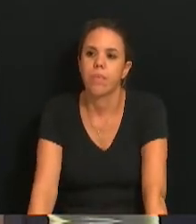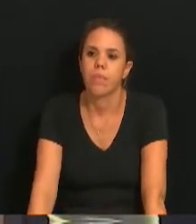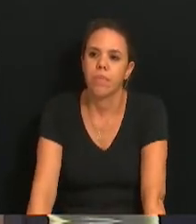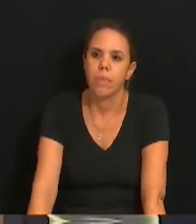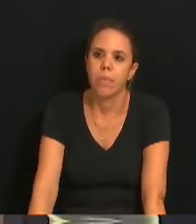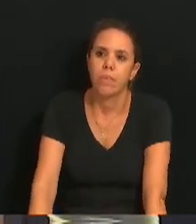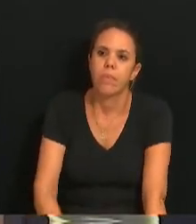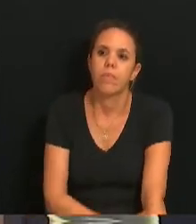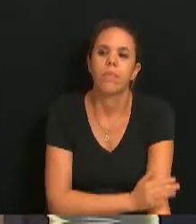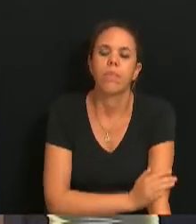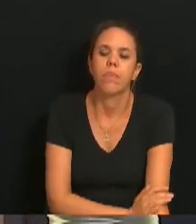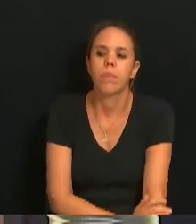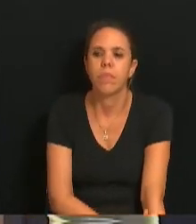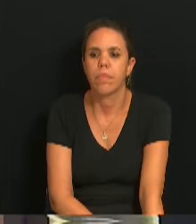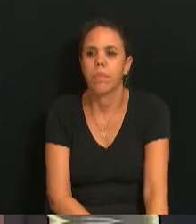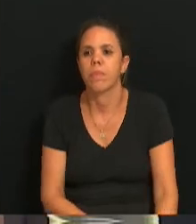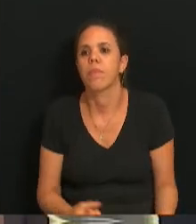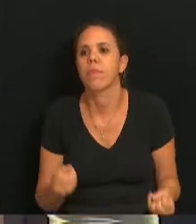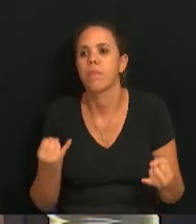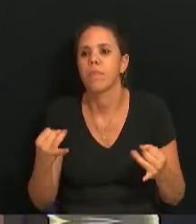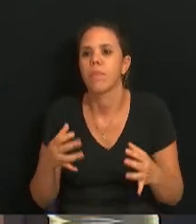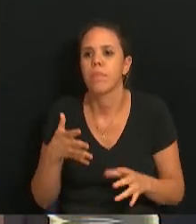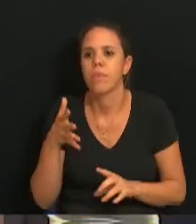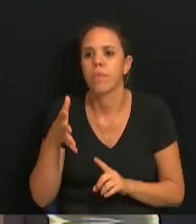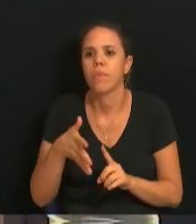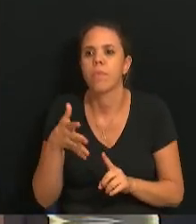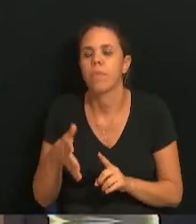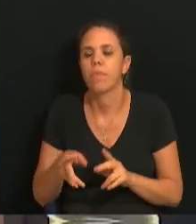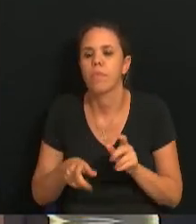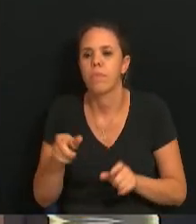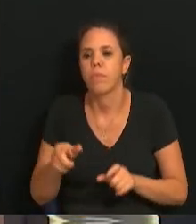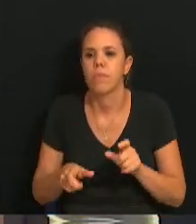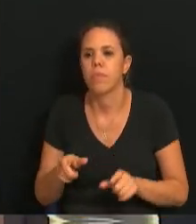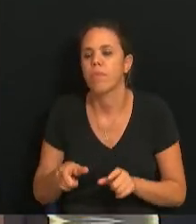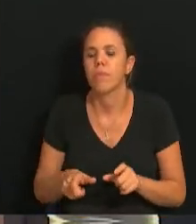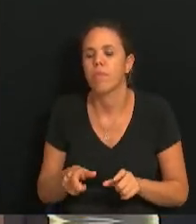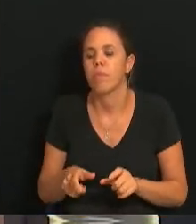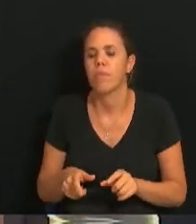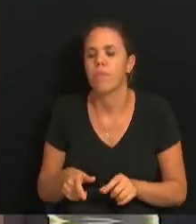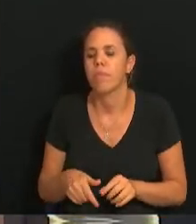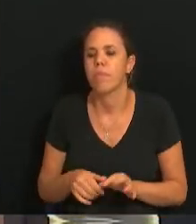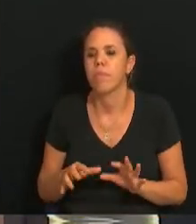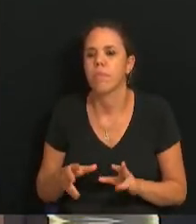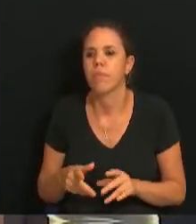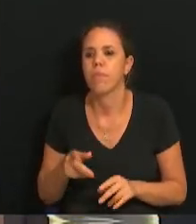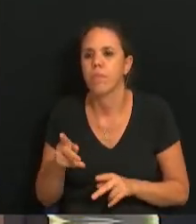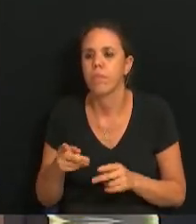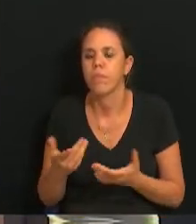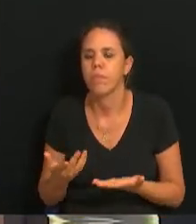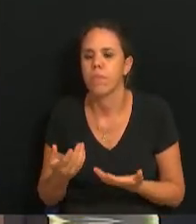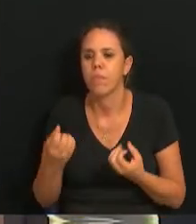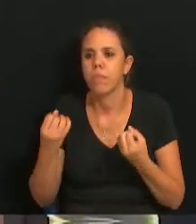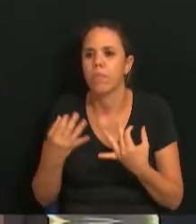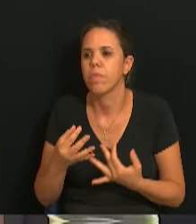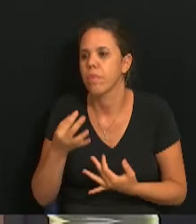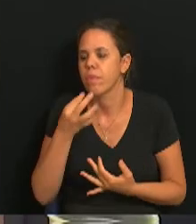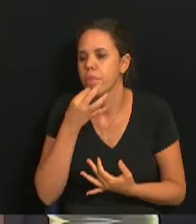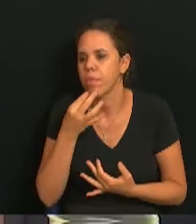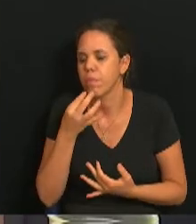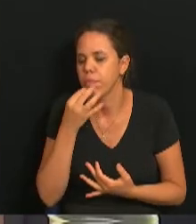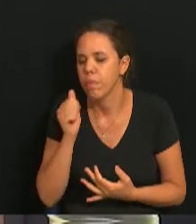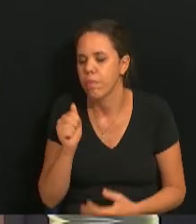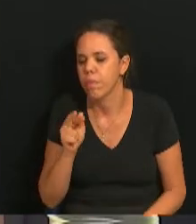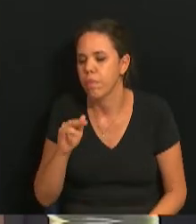muito nas falas aqui de todos os debatedores, a Andréia, o doutor Alexandre, o professor Cláudio, a